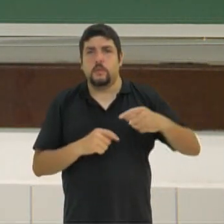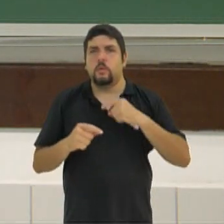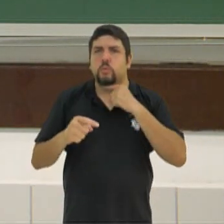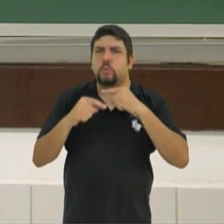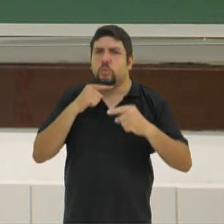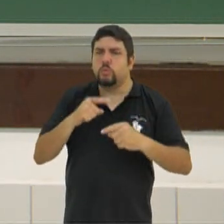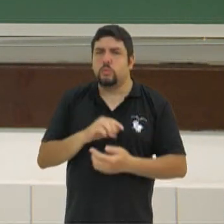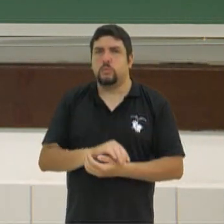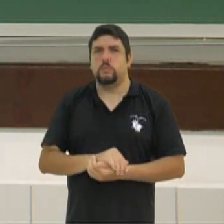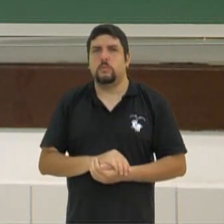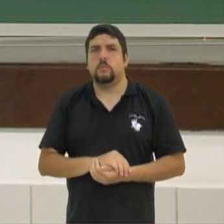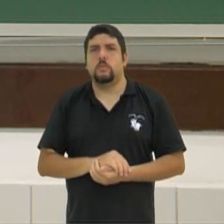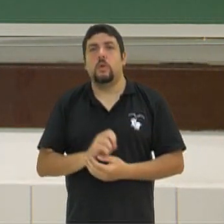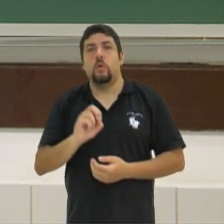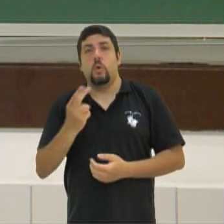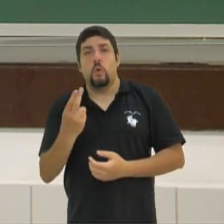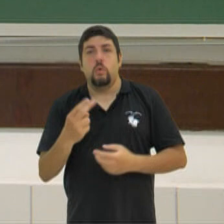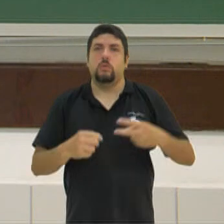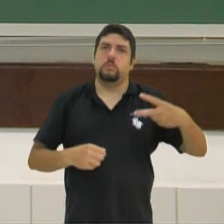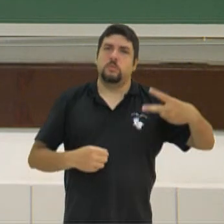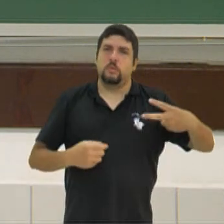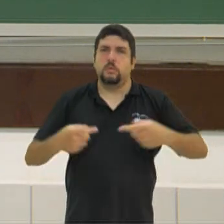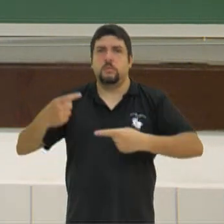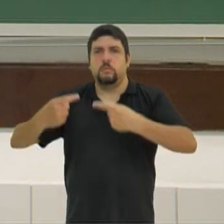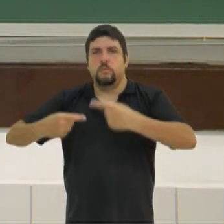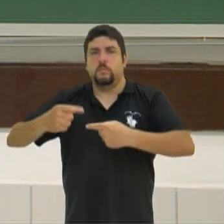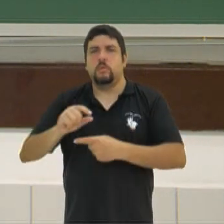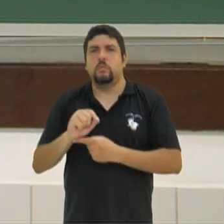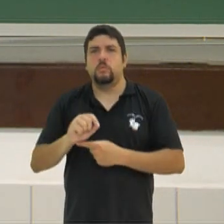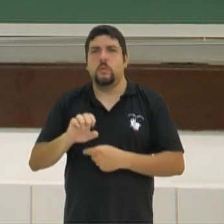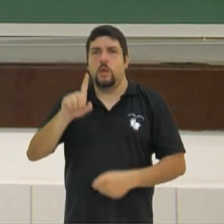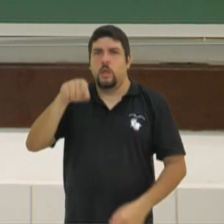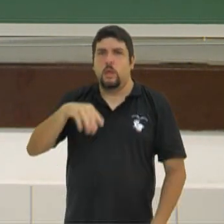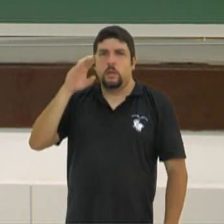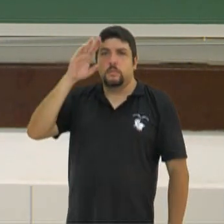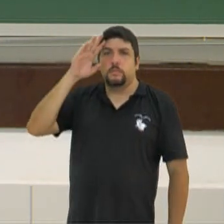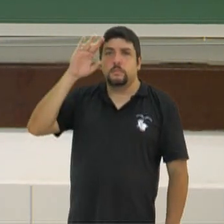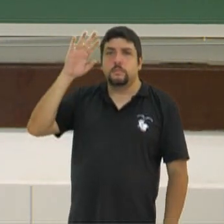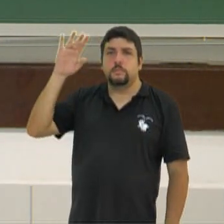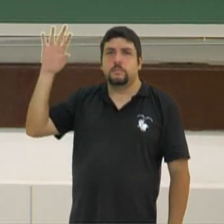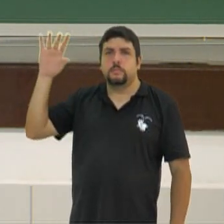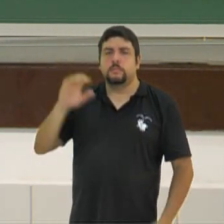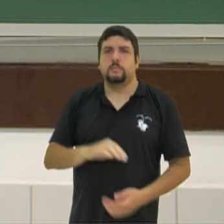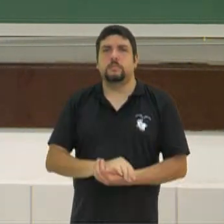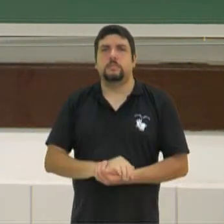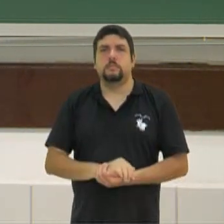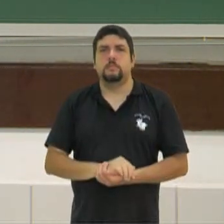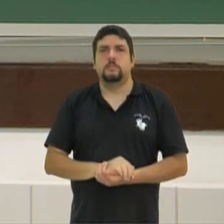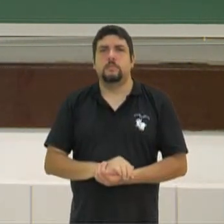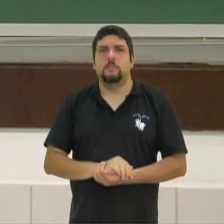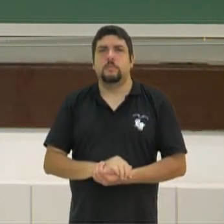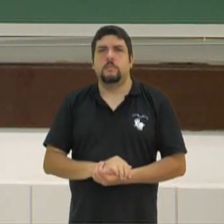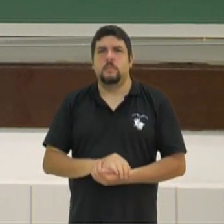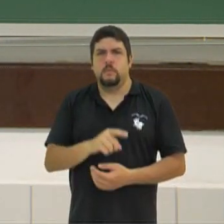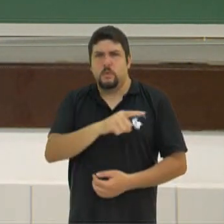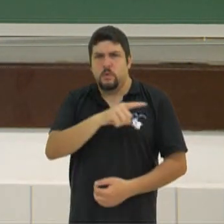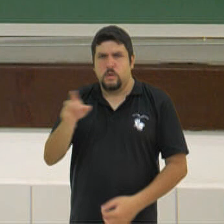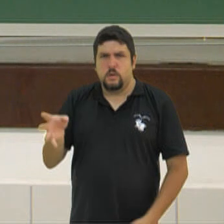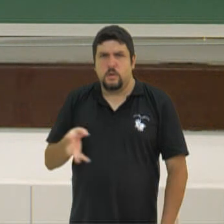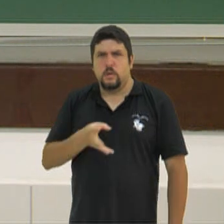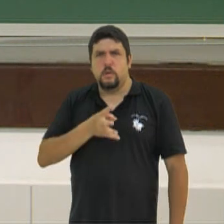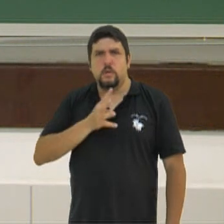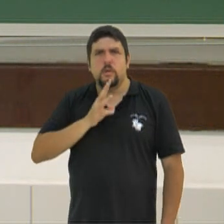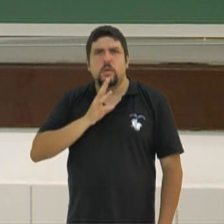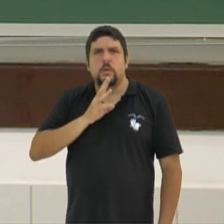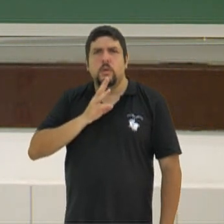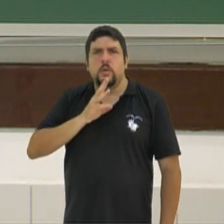segundo argumento, o argumento da composição pela imaginação. Vocês já viram uma elerafa? Não? E